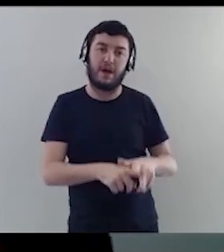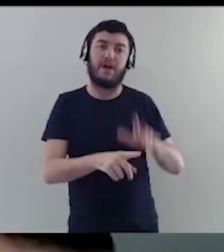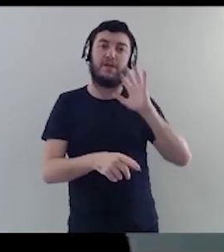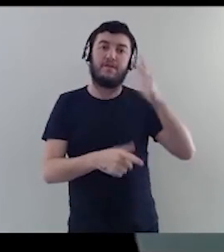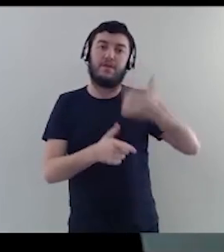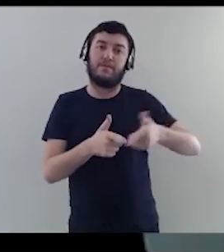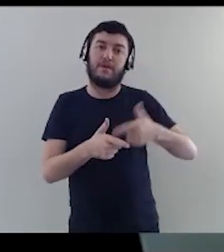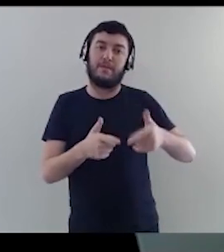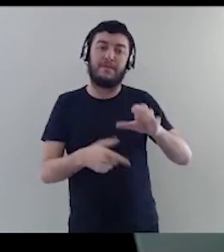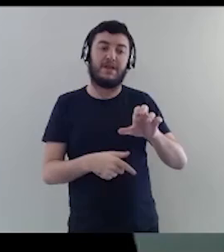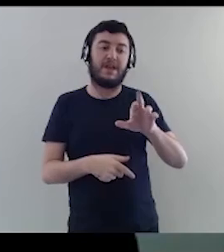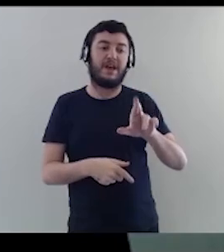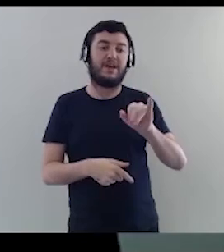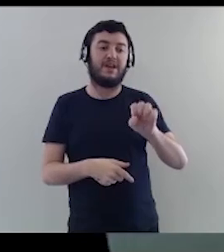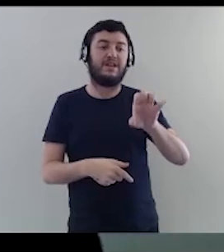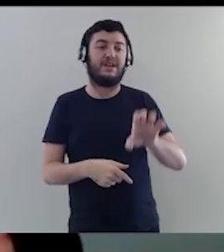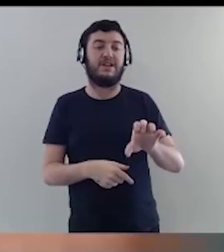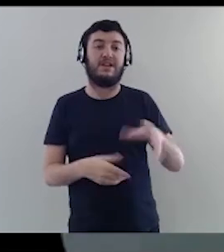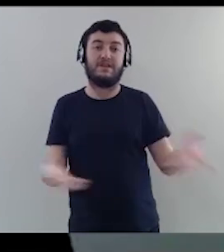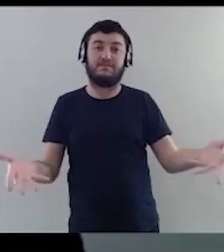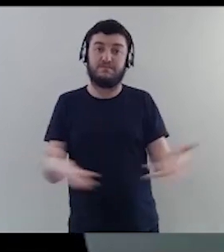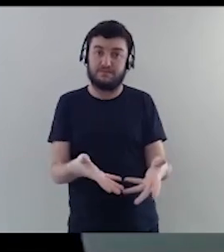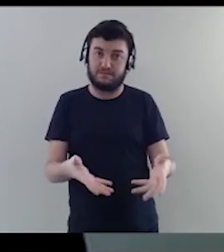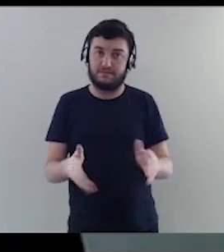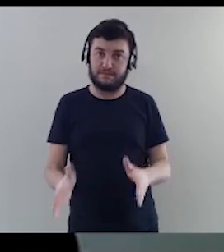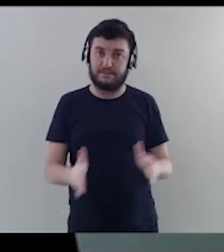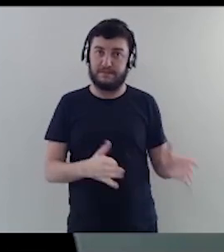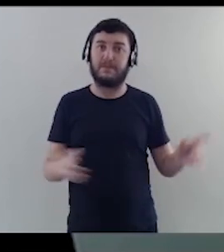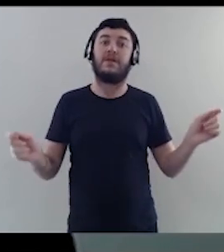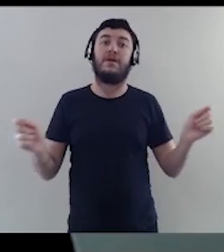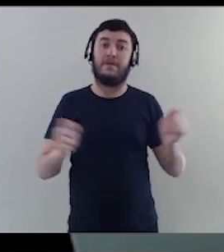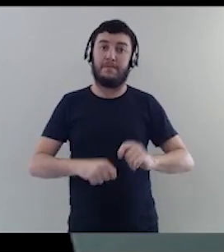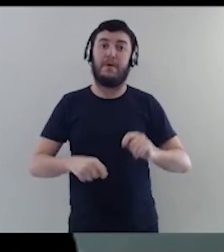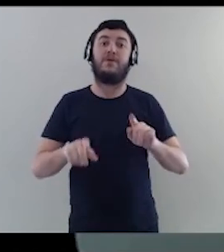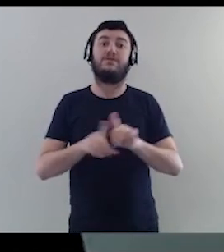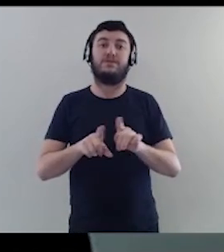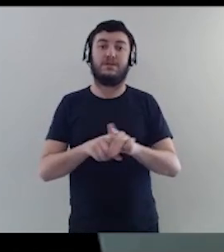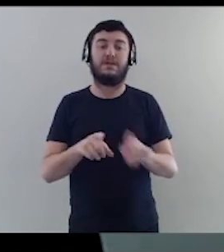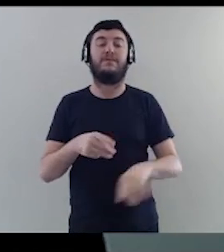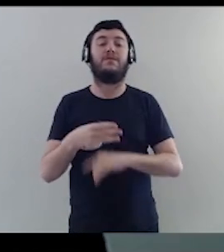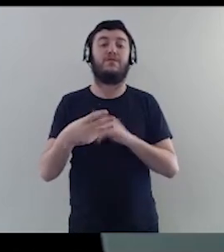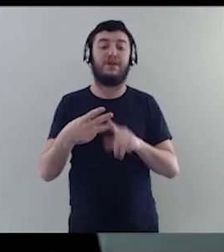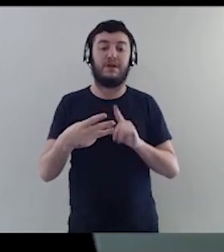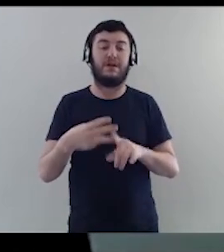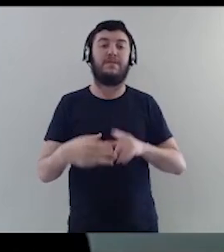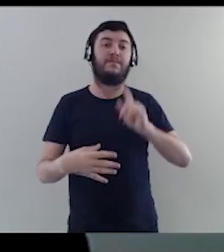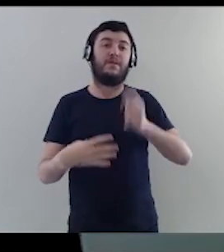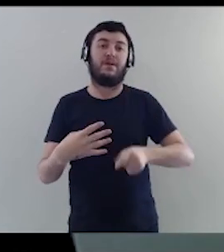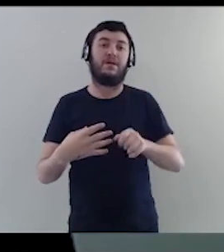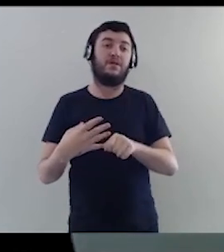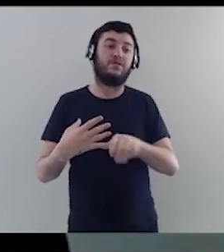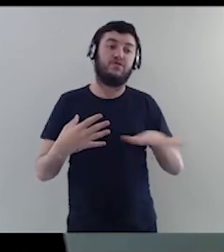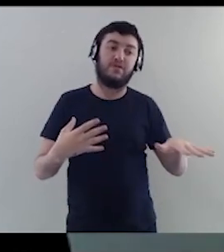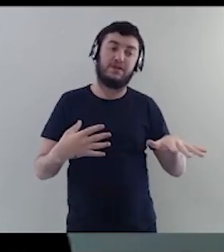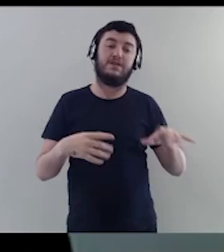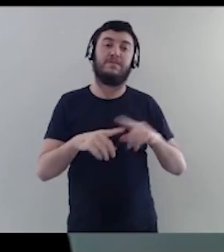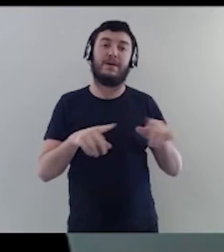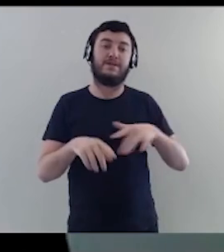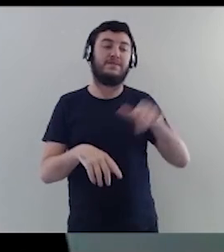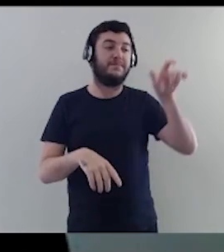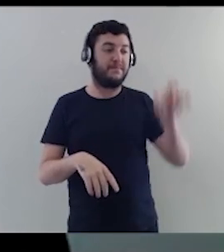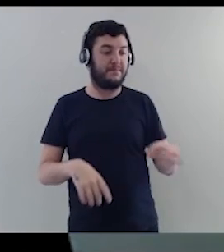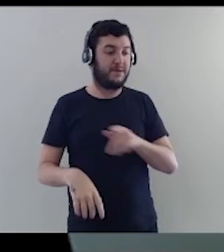problemas de comparação com a situação anterior. E pode convocar a anterior jurisprudência como precedente. Mas será que a